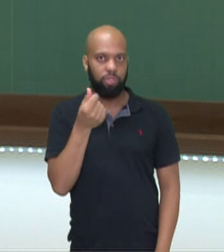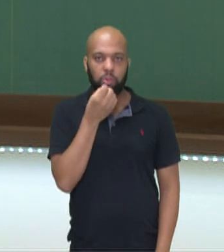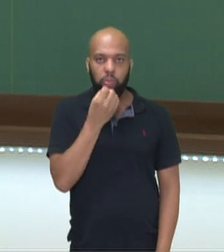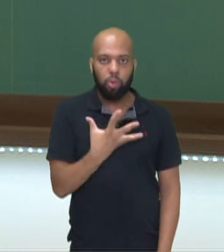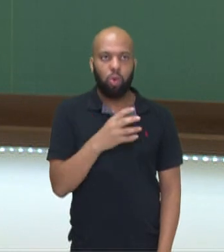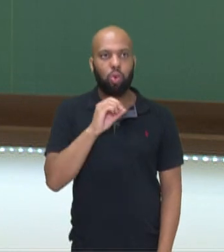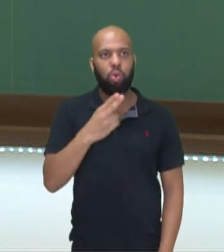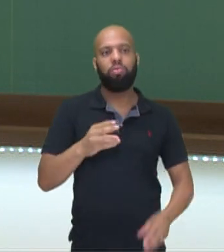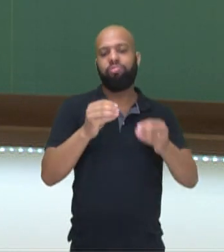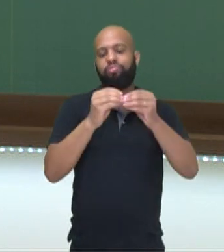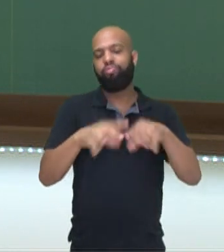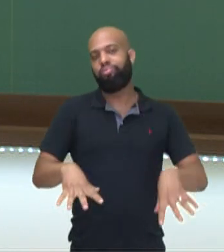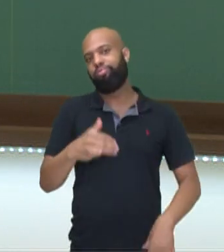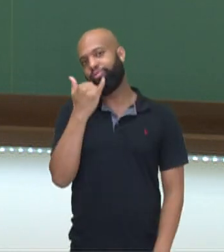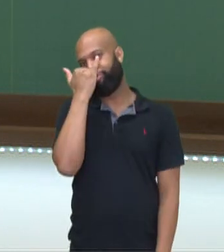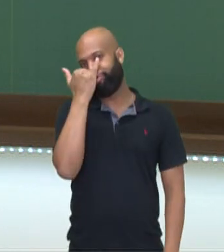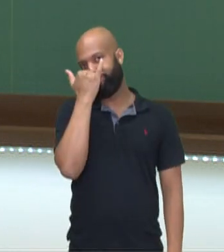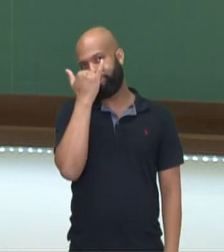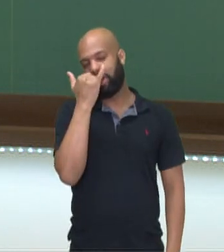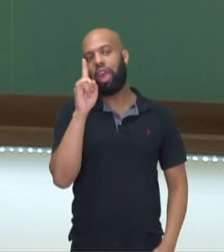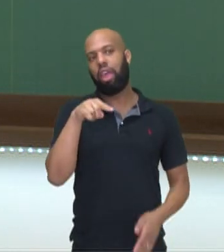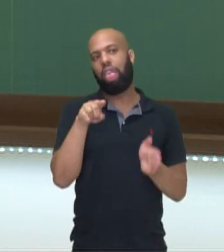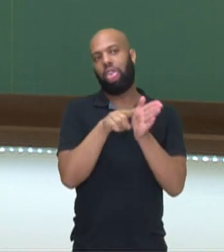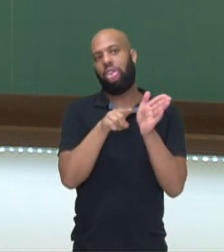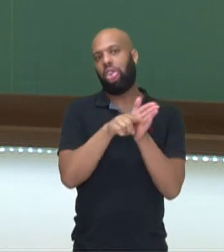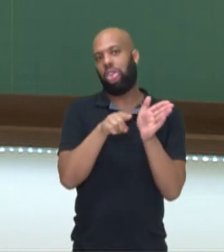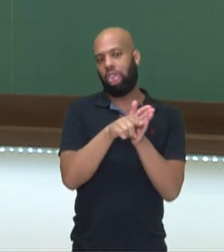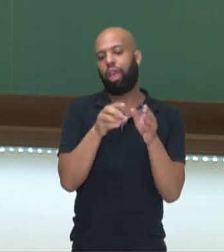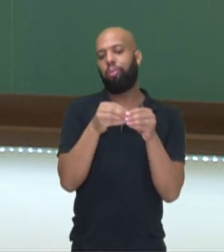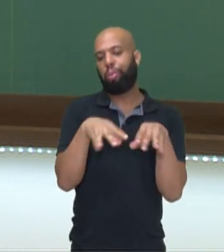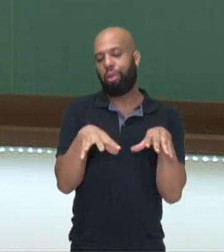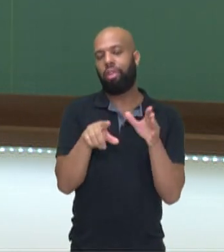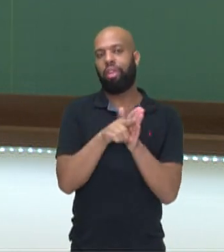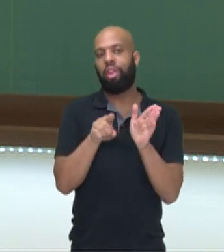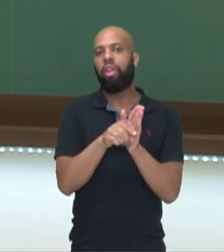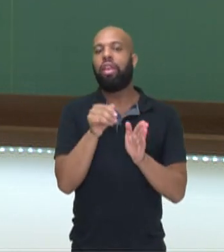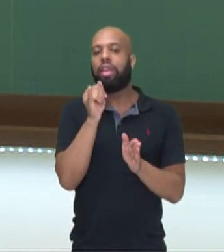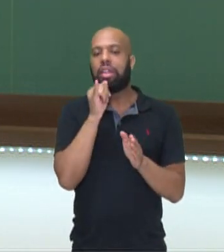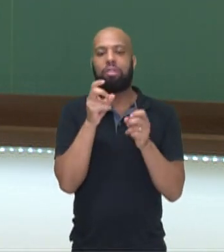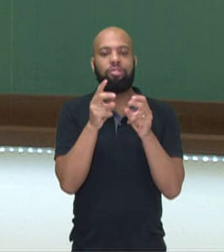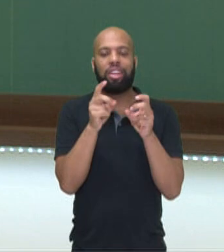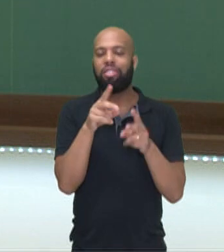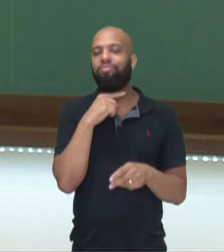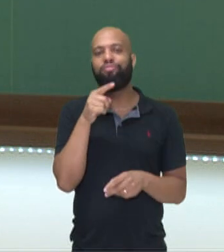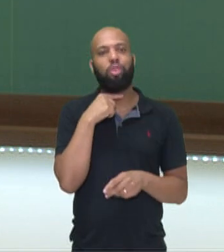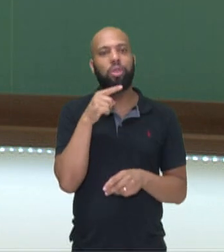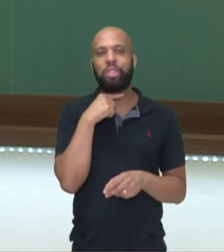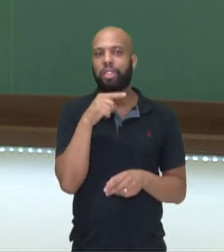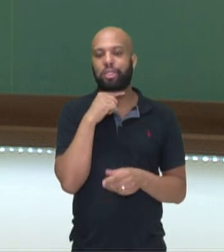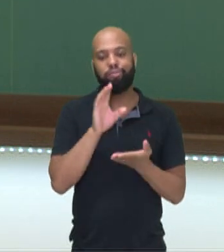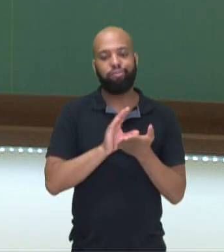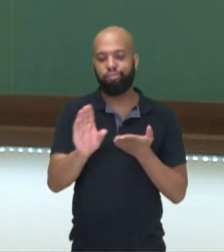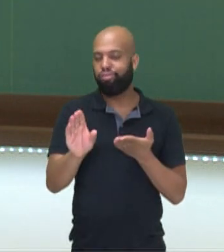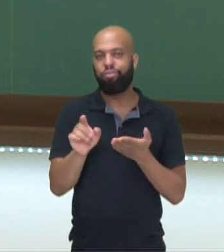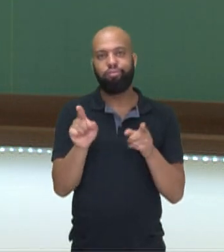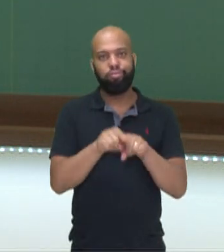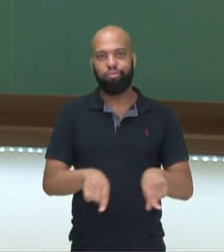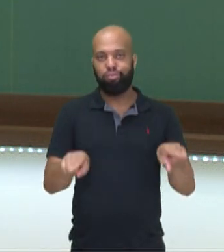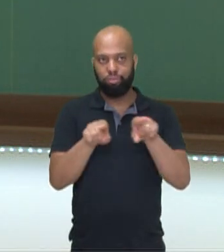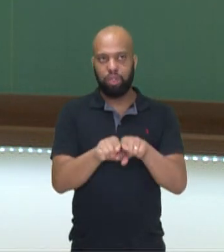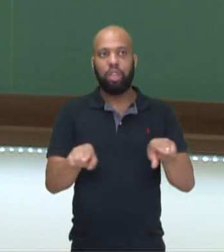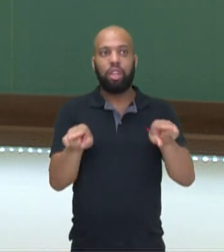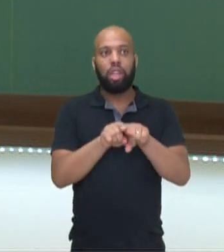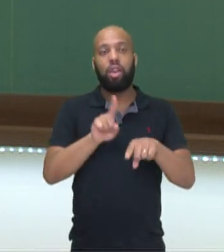ou prejuízo, que é negativo, é ruim, né? Você, quando vendeu, não conseguiu tirar o dinheiro que você investiu. Variação